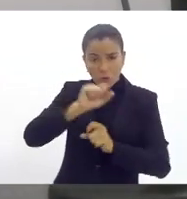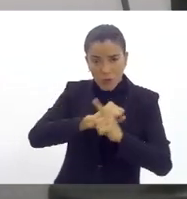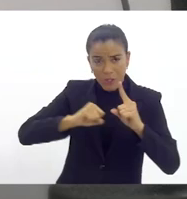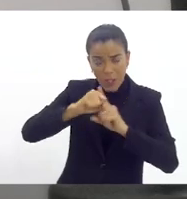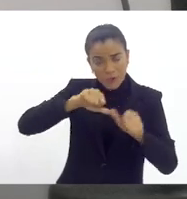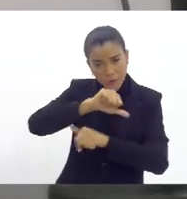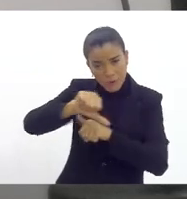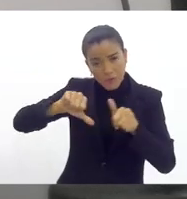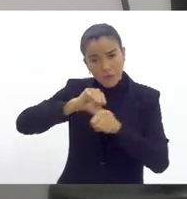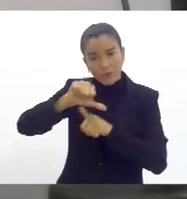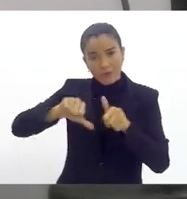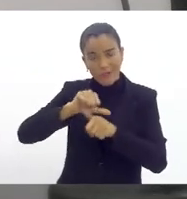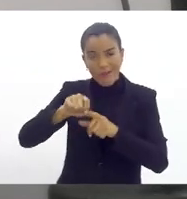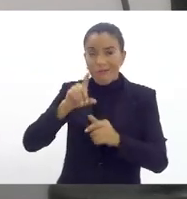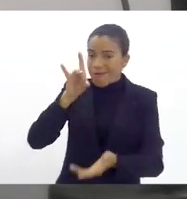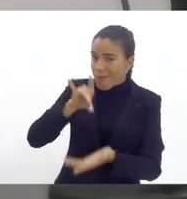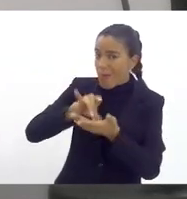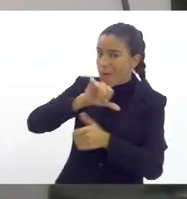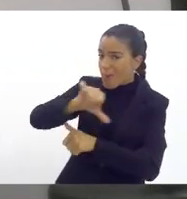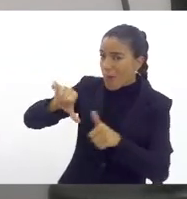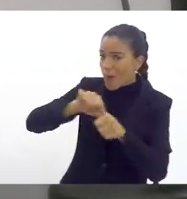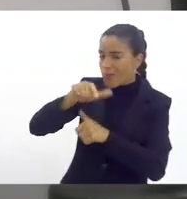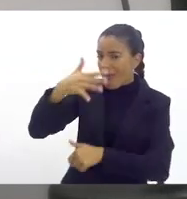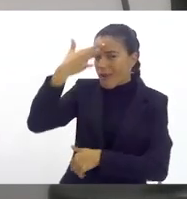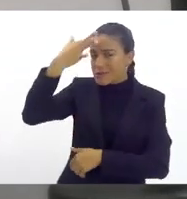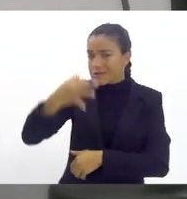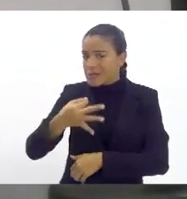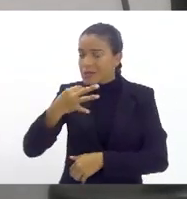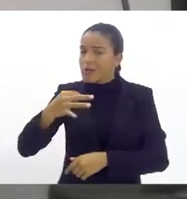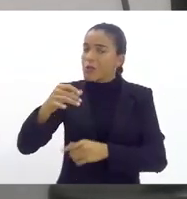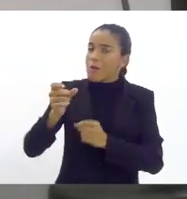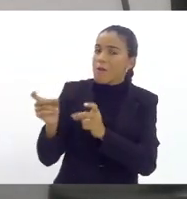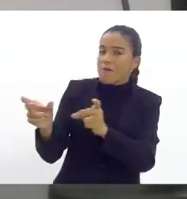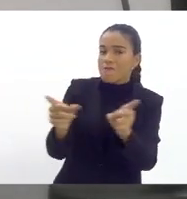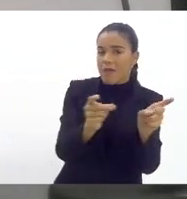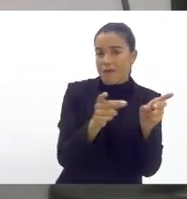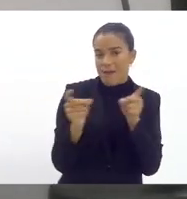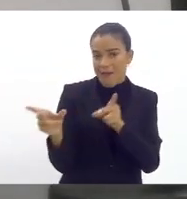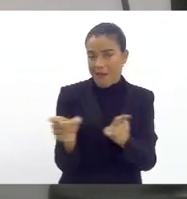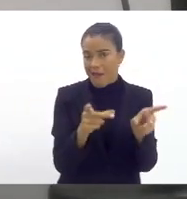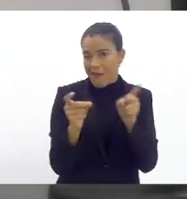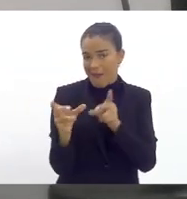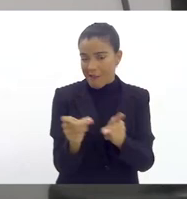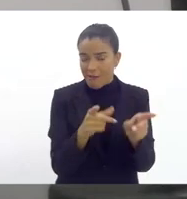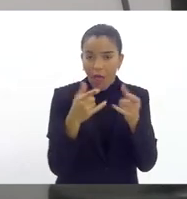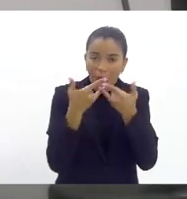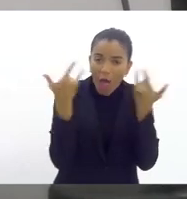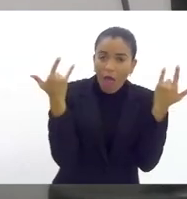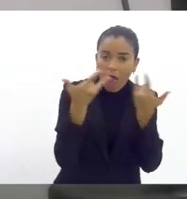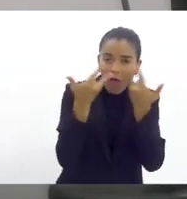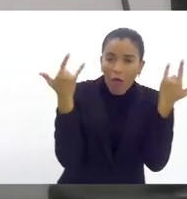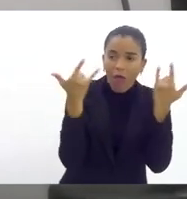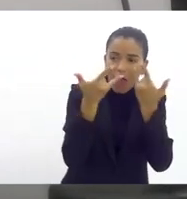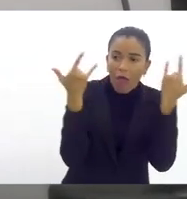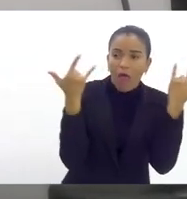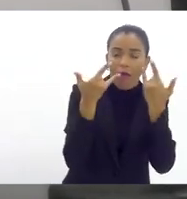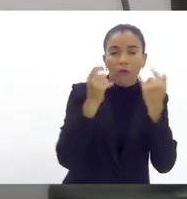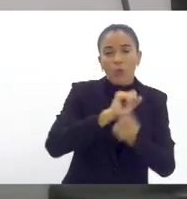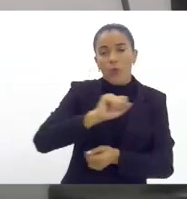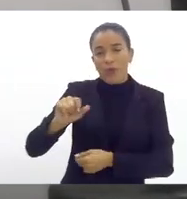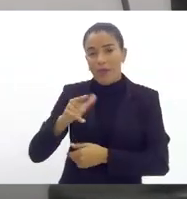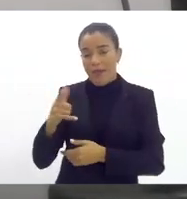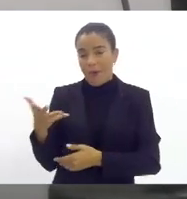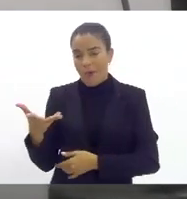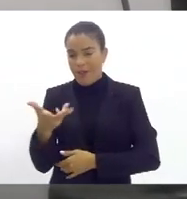nossa sociedade e muda Inclusive essa lógica de mercado sempre de sempre olhar para o dinheiro viver sempre dinheiro e não a qualidade